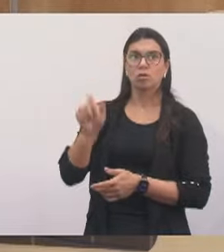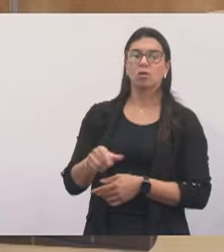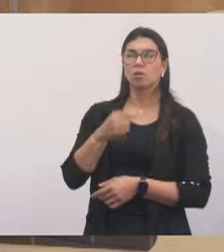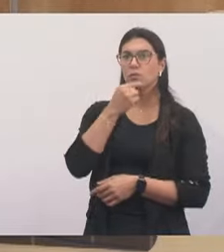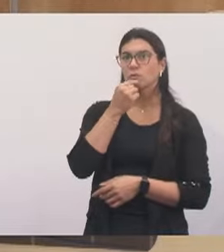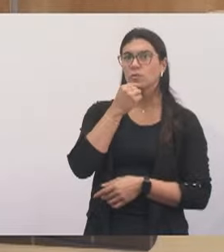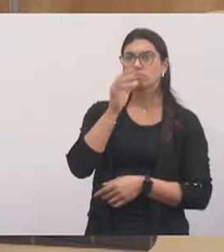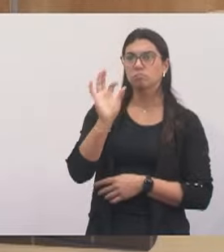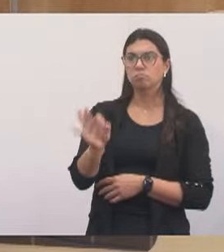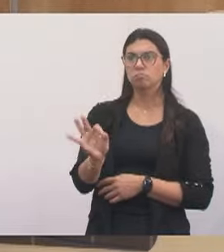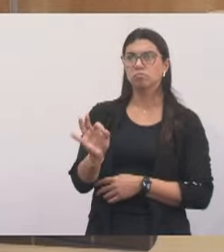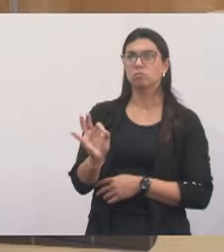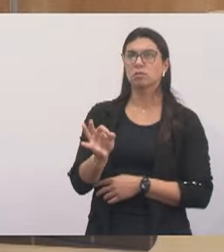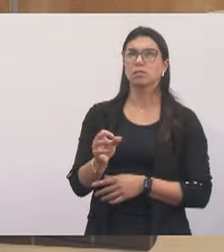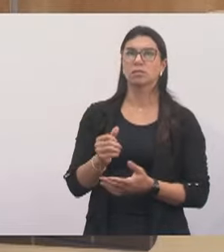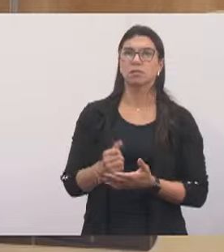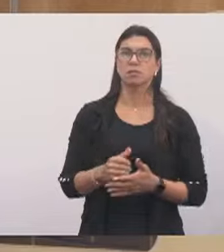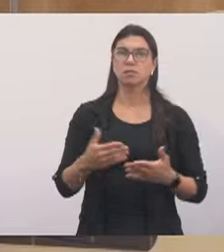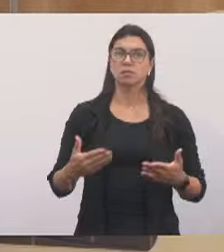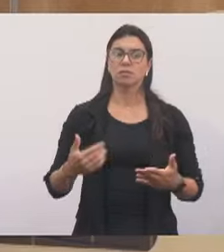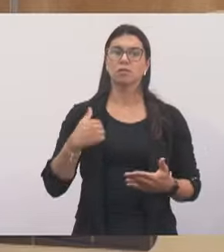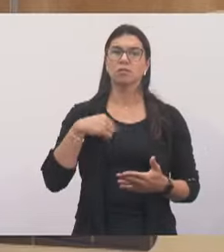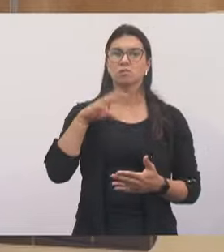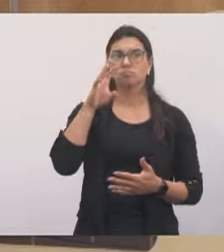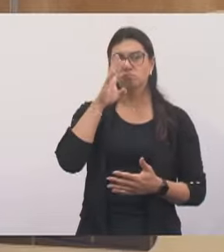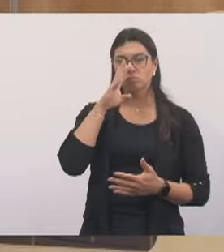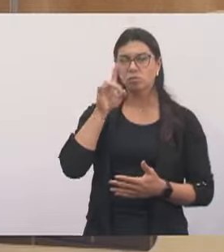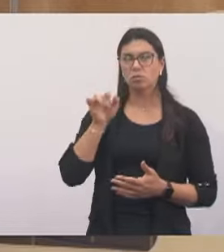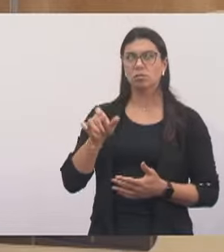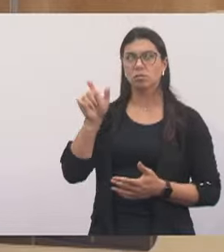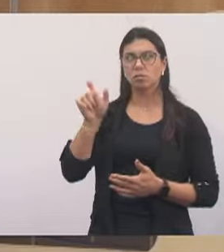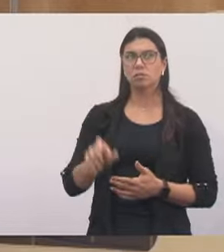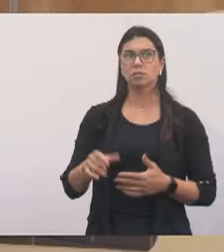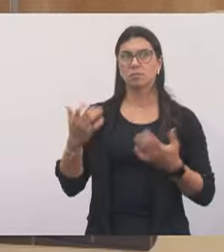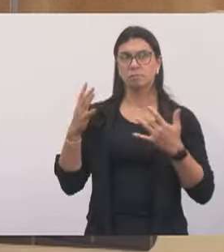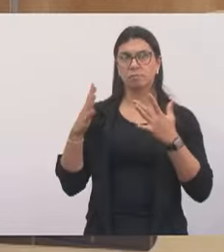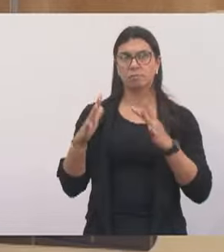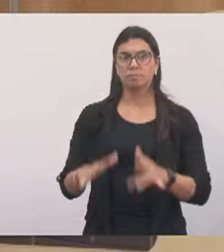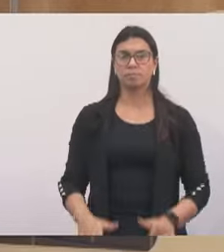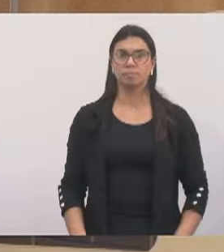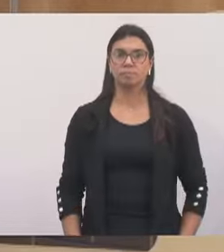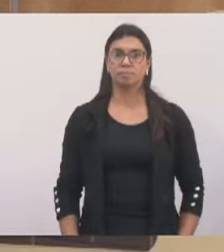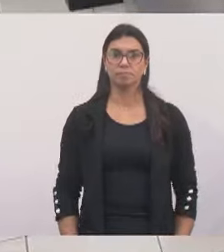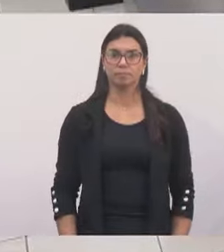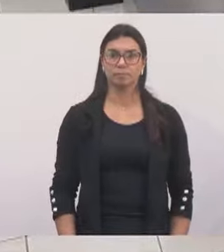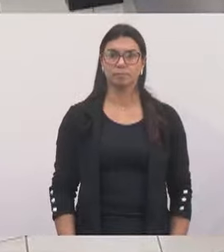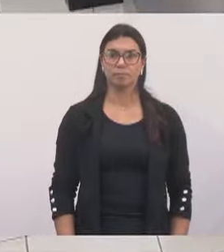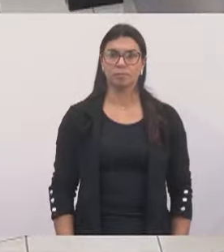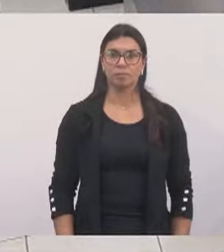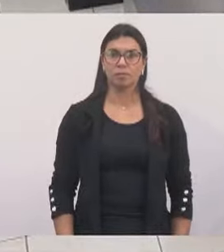né? Tudo mais. Então, eu admiro muito você e parabéns, viu?